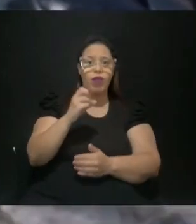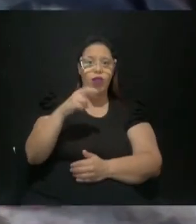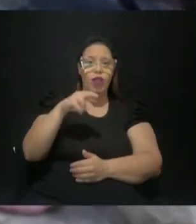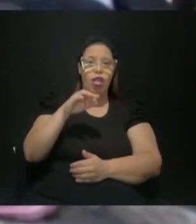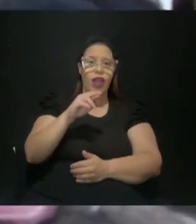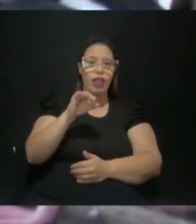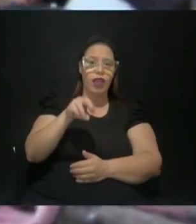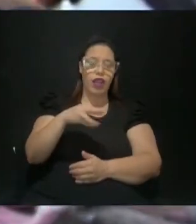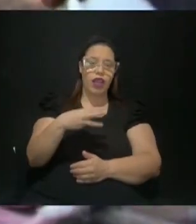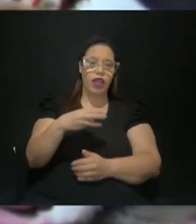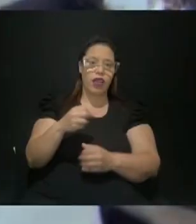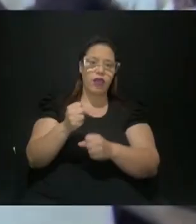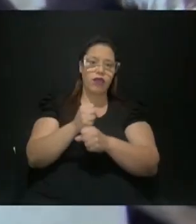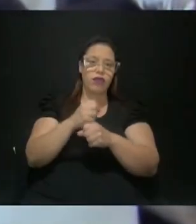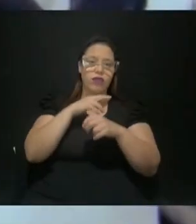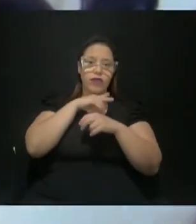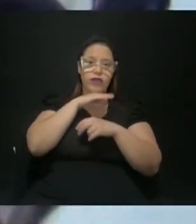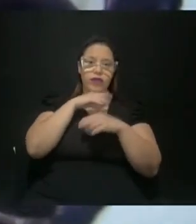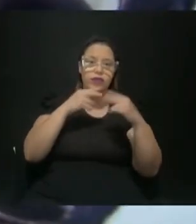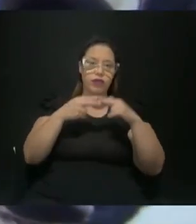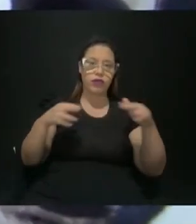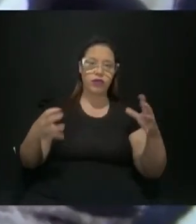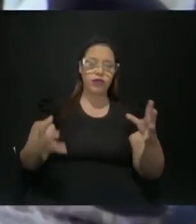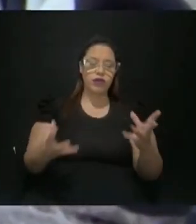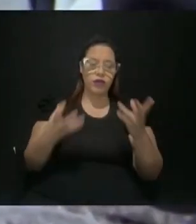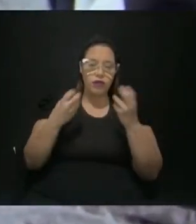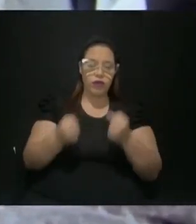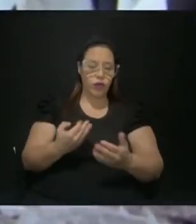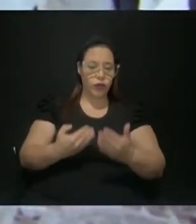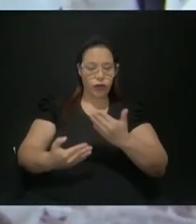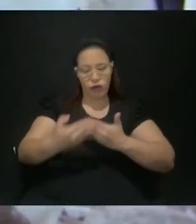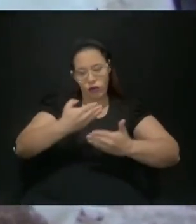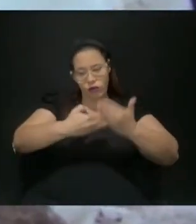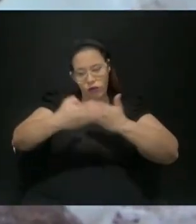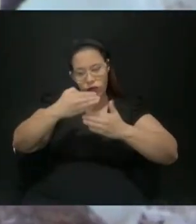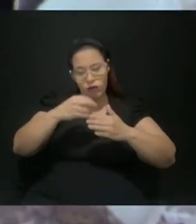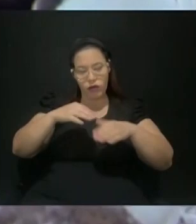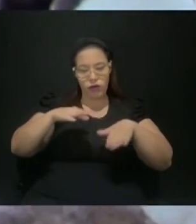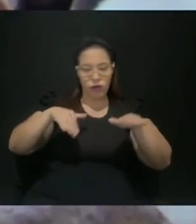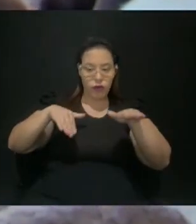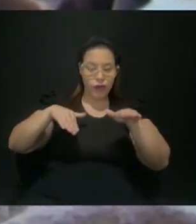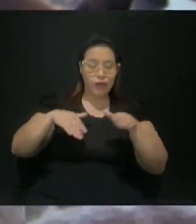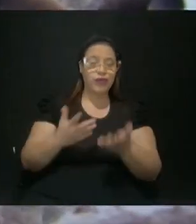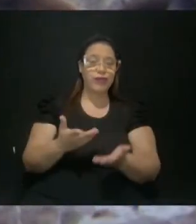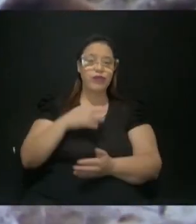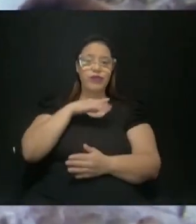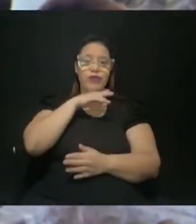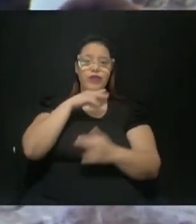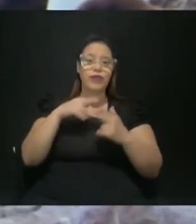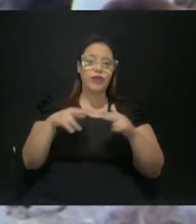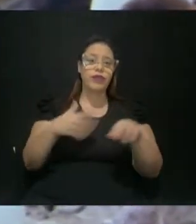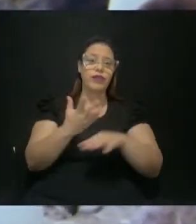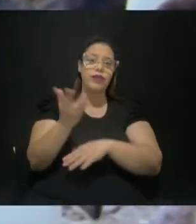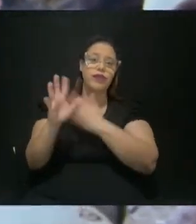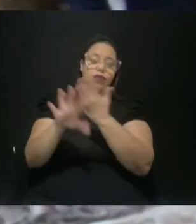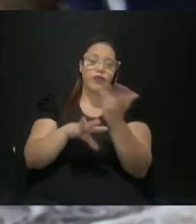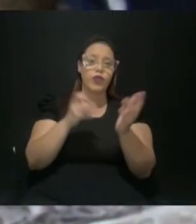no resgate, reabilitação e reintrodução de animais marinhos à natureza. Segundo a ONG, ao